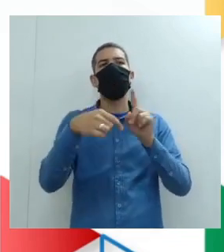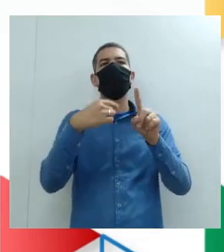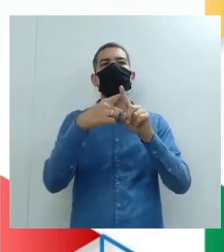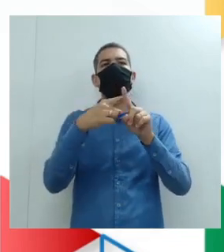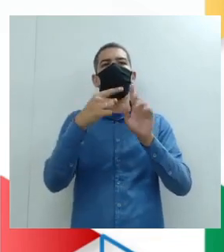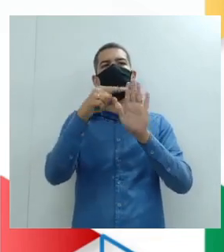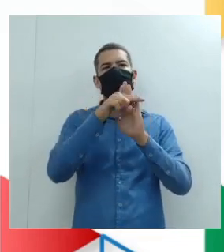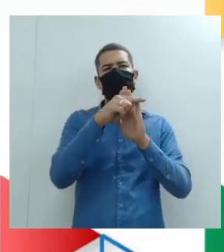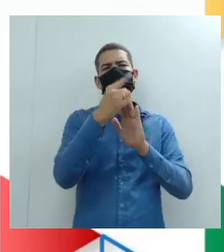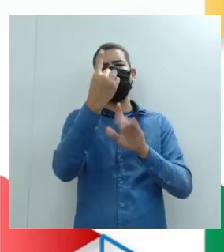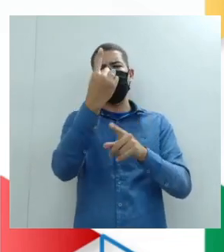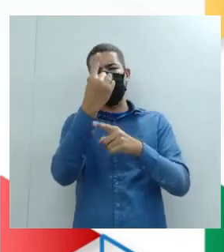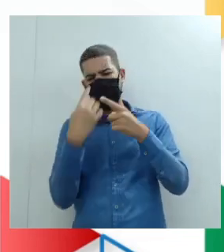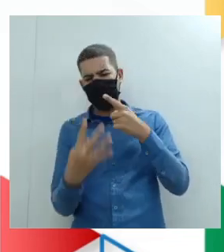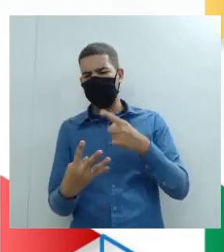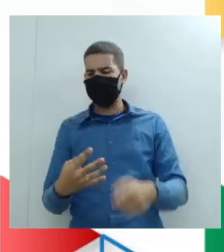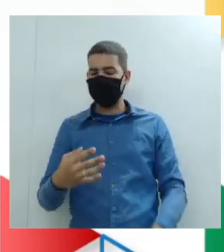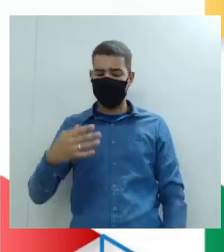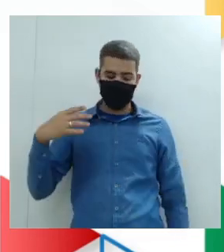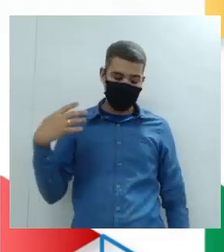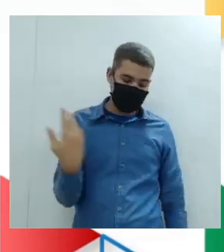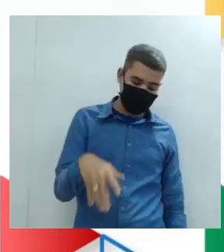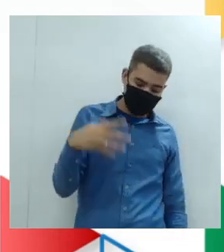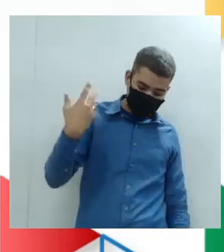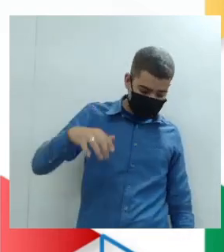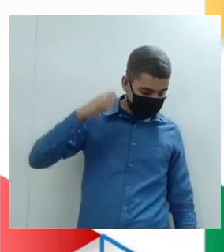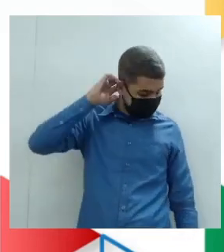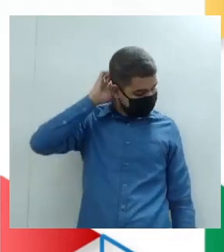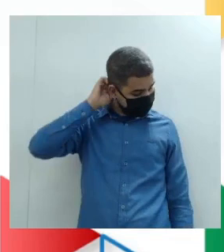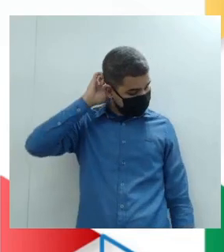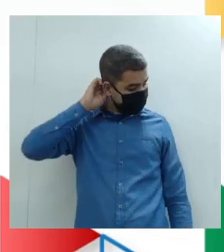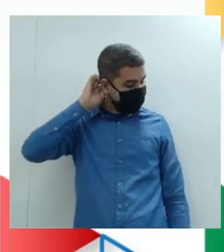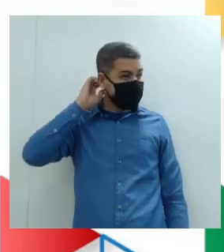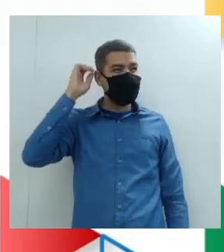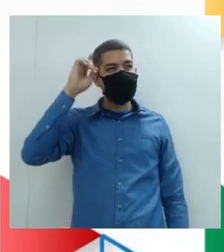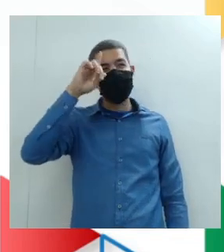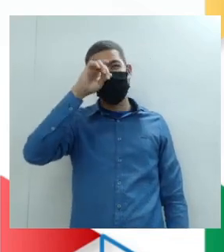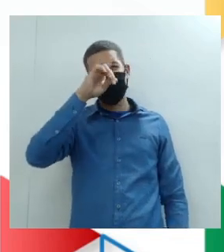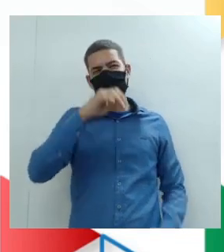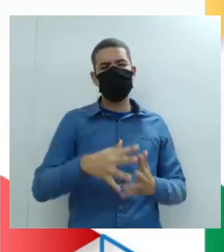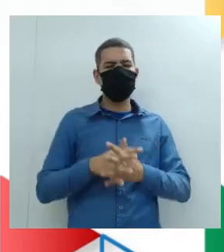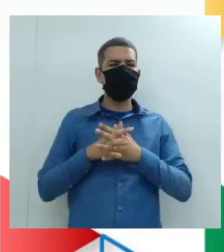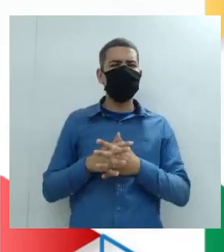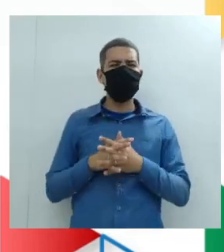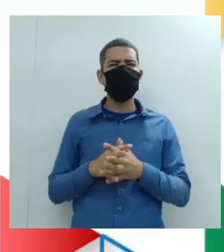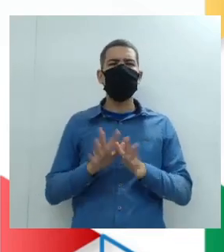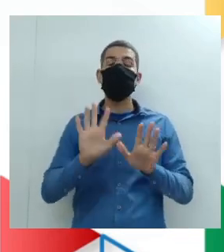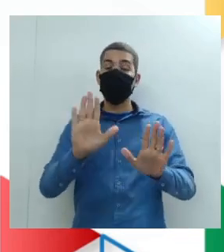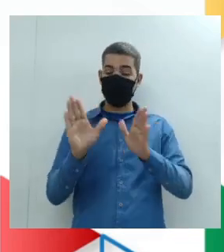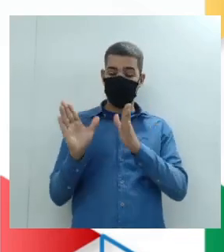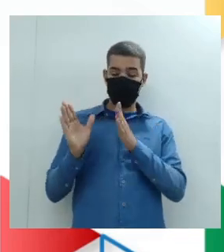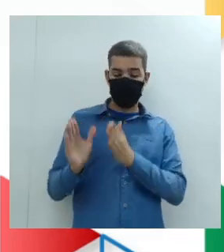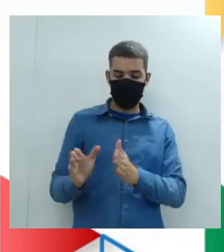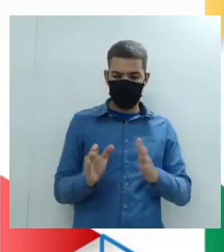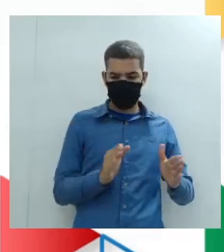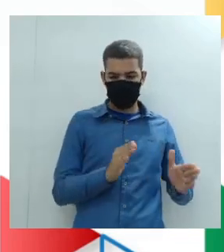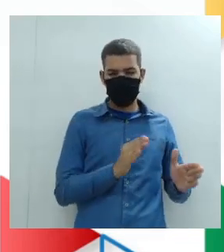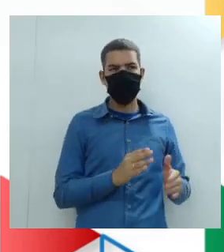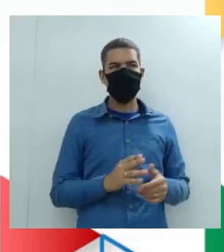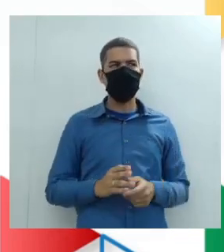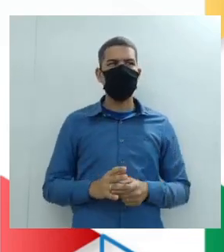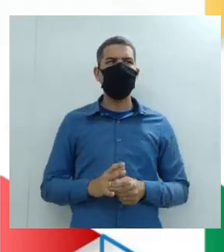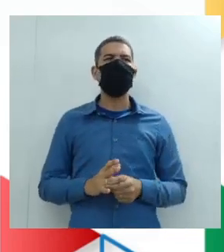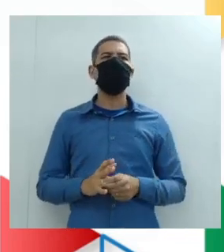quarto. Nossa, agora ampliou, professor. Agora complicou. Então, vai fazer por etapas. E segue comigo bem